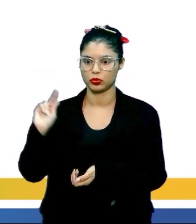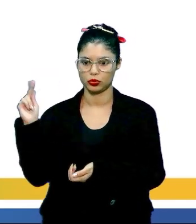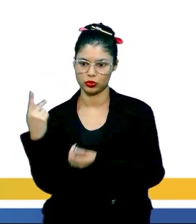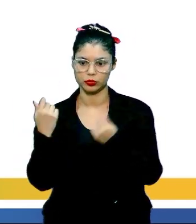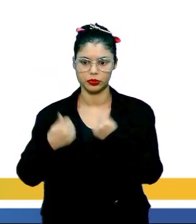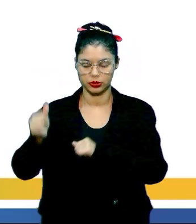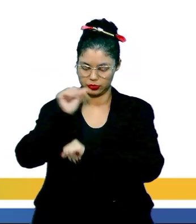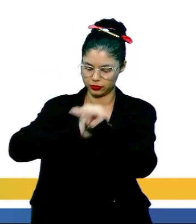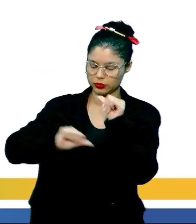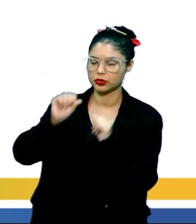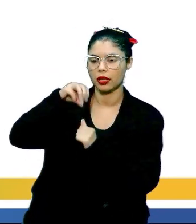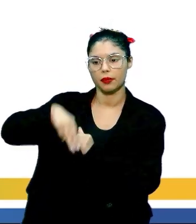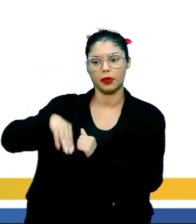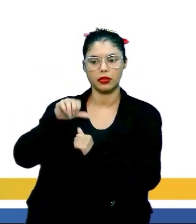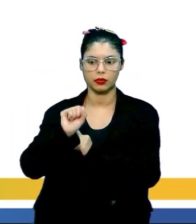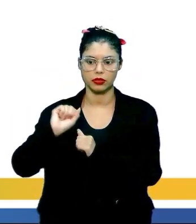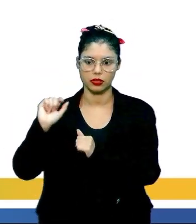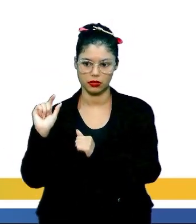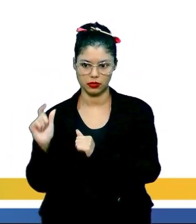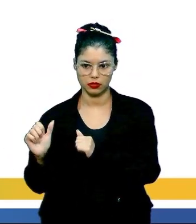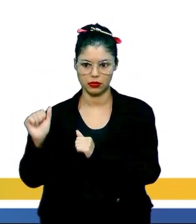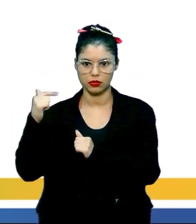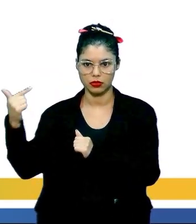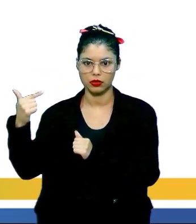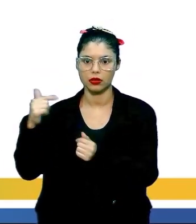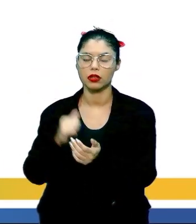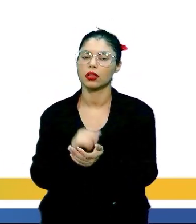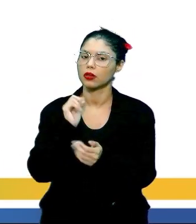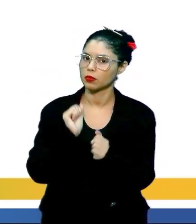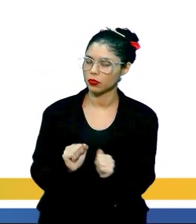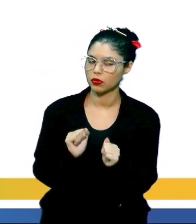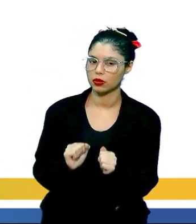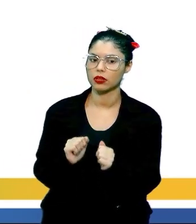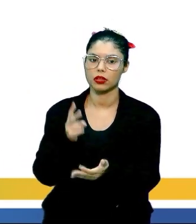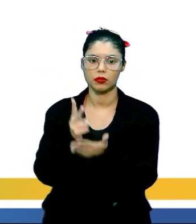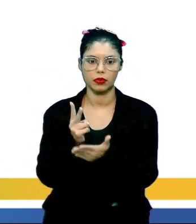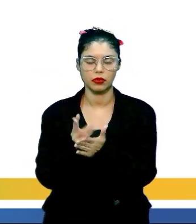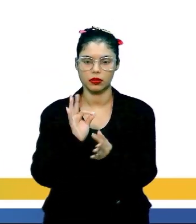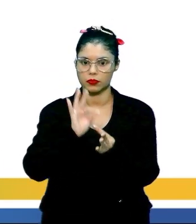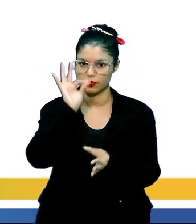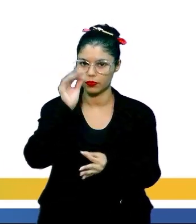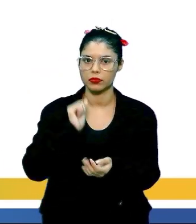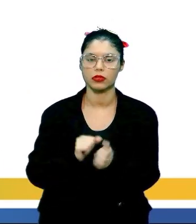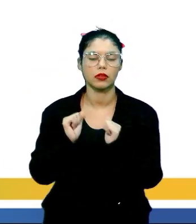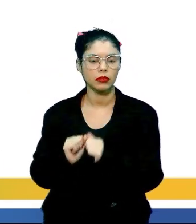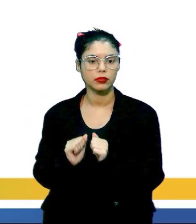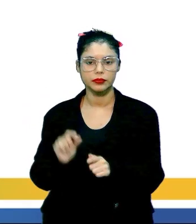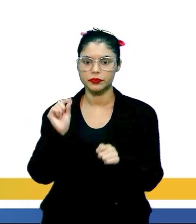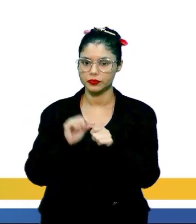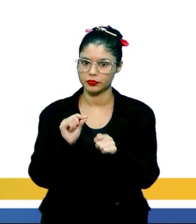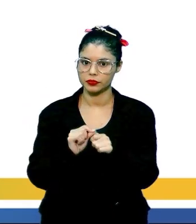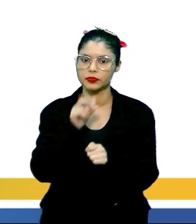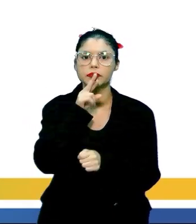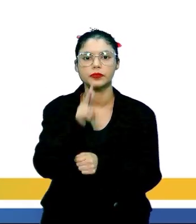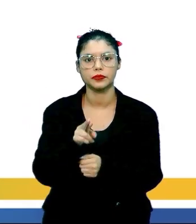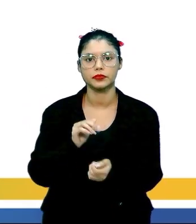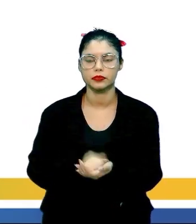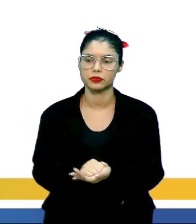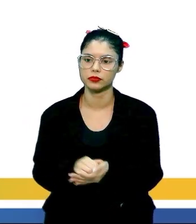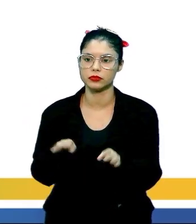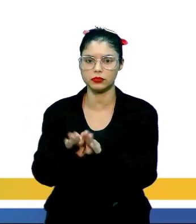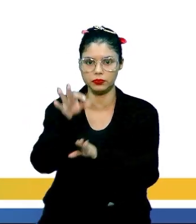ser convertido para metros por segundo para que ele possa estar na mesma unidade de medida e assim possamos fazer o cálculo de